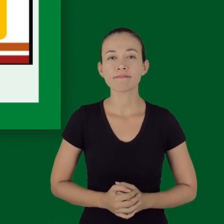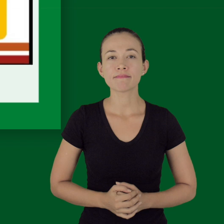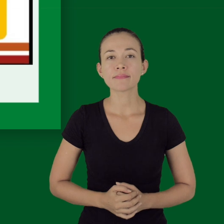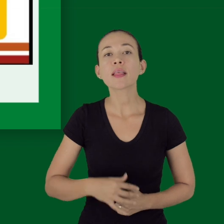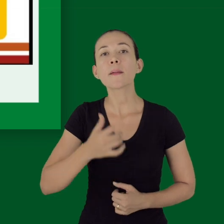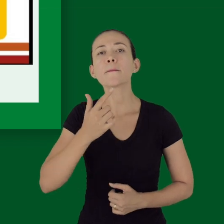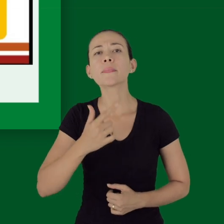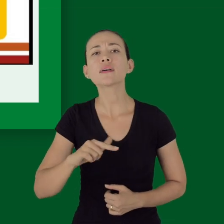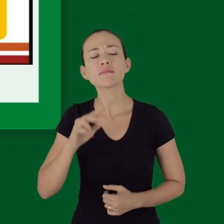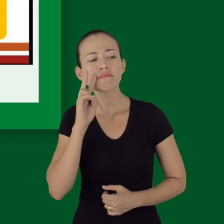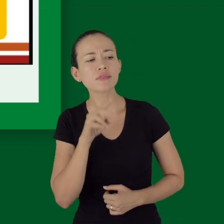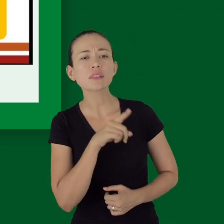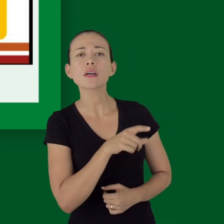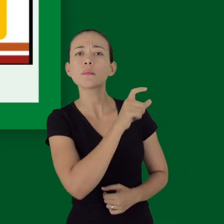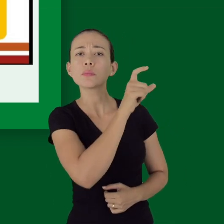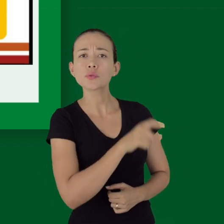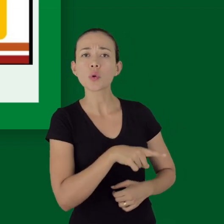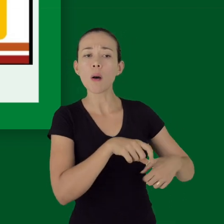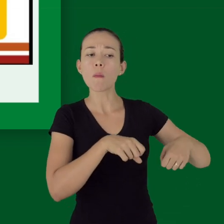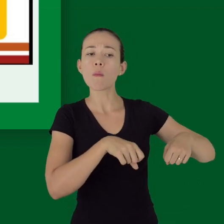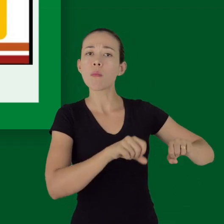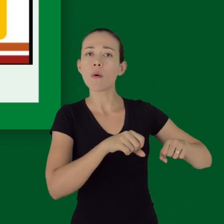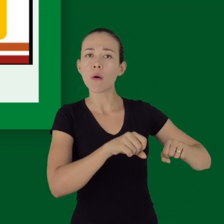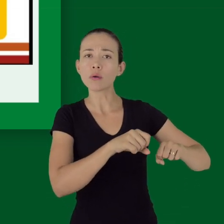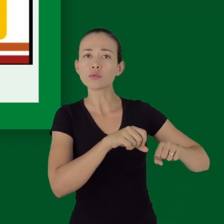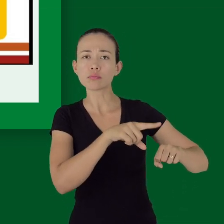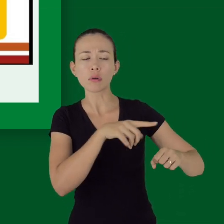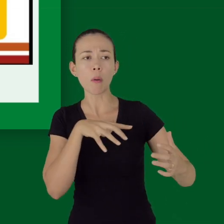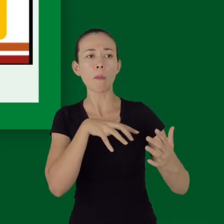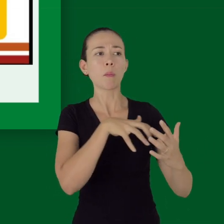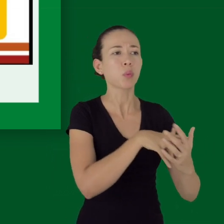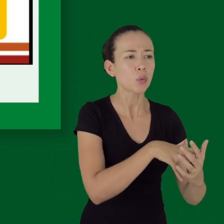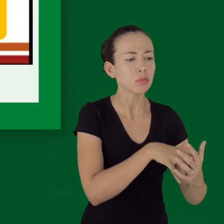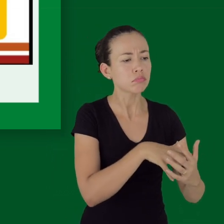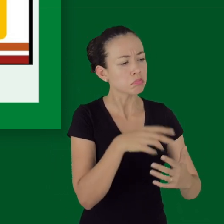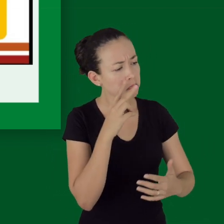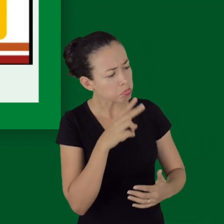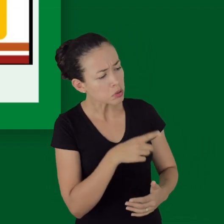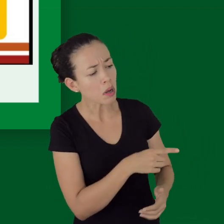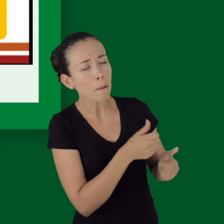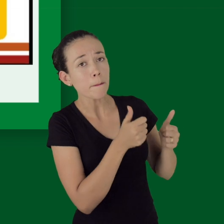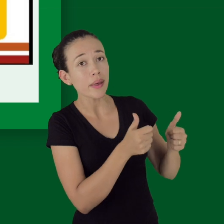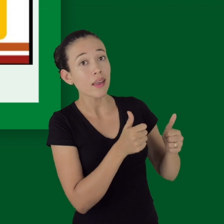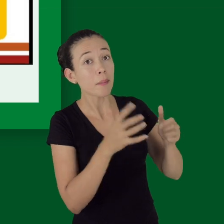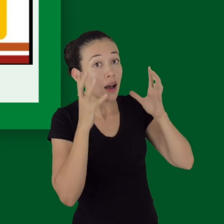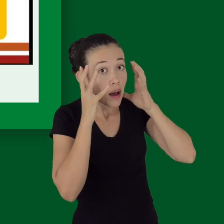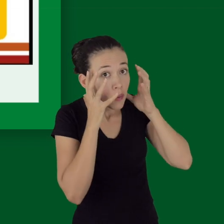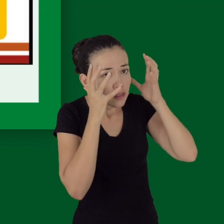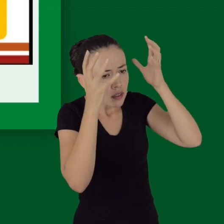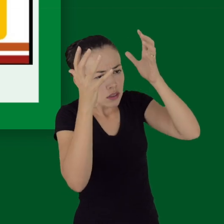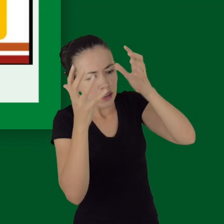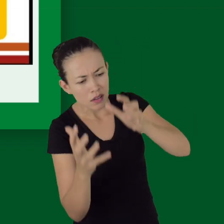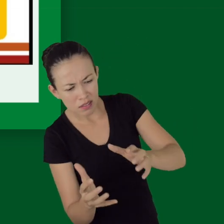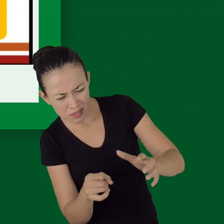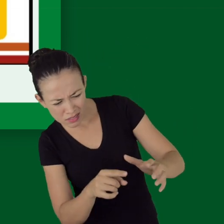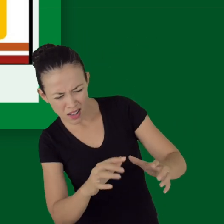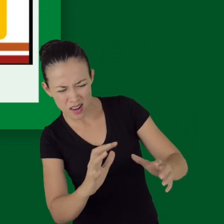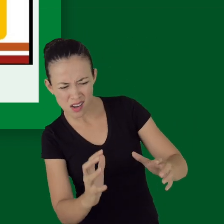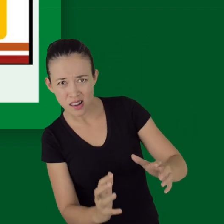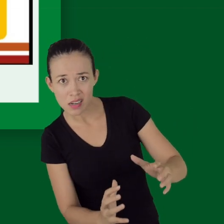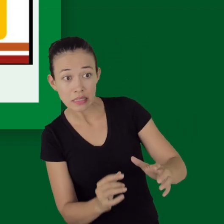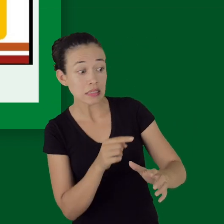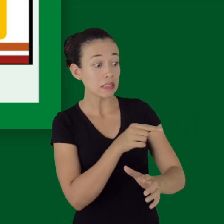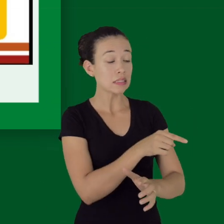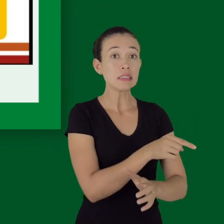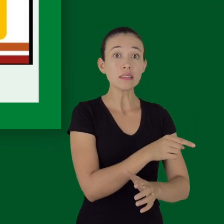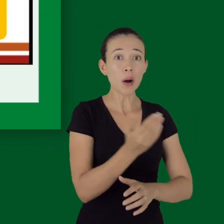teve impacto na cabeça, e no impacto da cabeça ele pode ter lesão medular associada, lesão na coluna vertebral. Trauma de face, trauma de